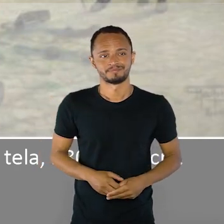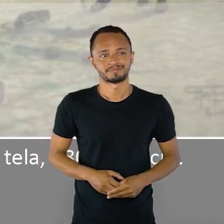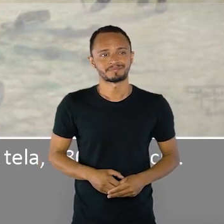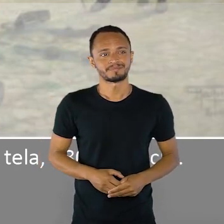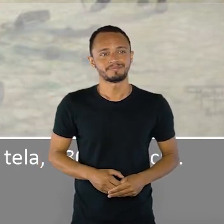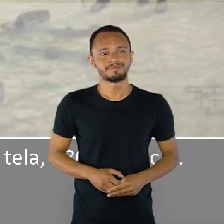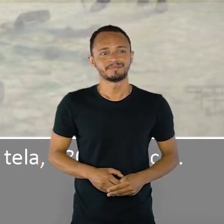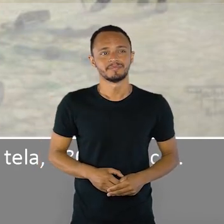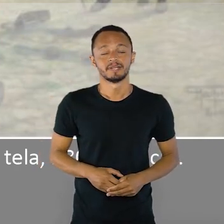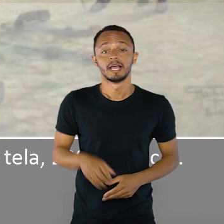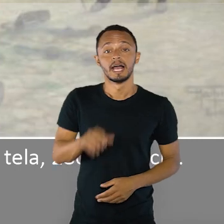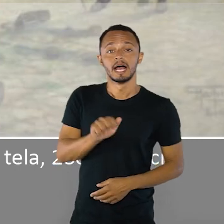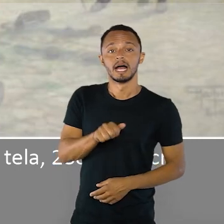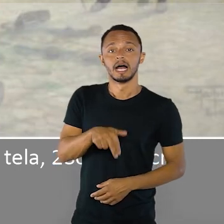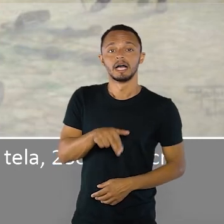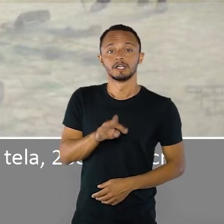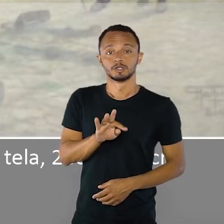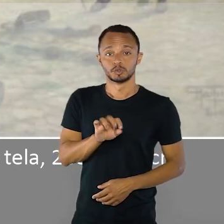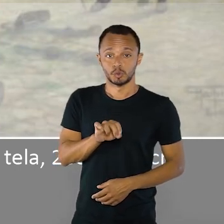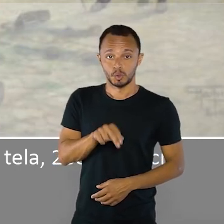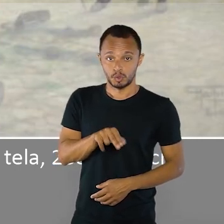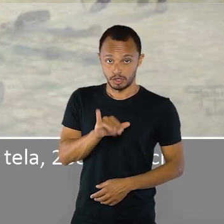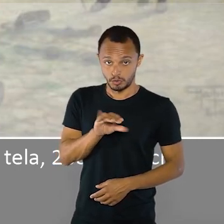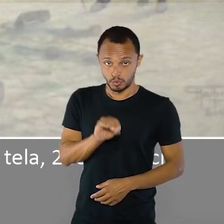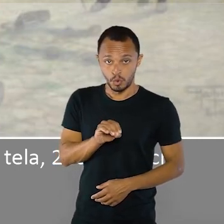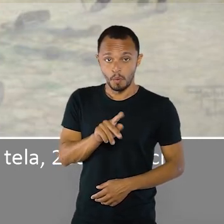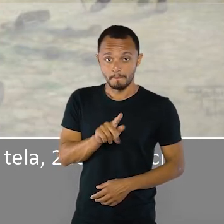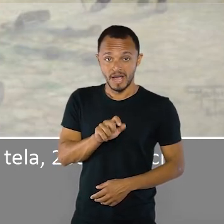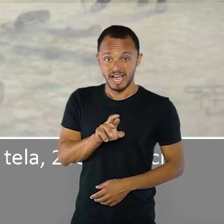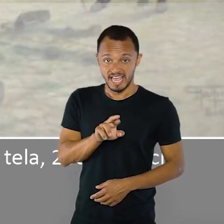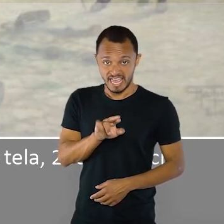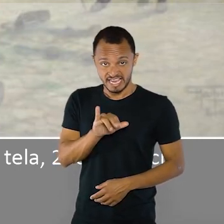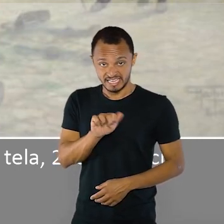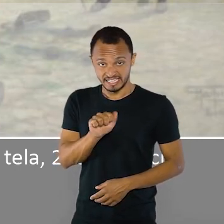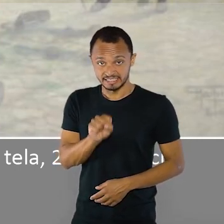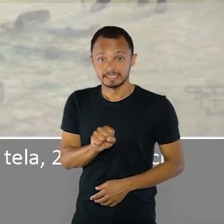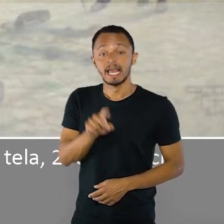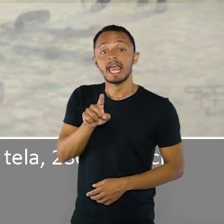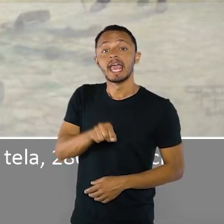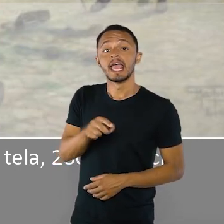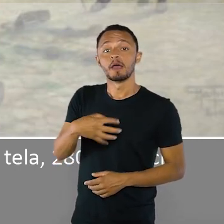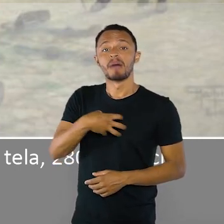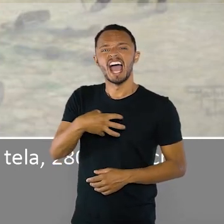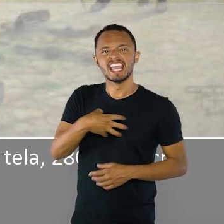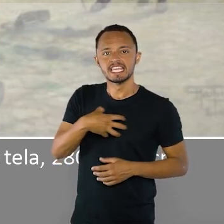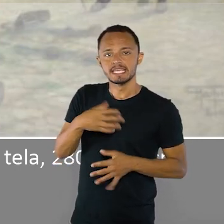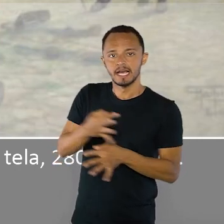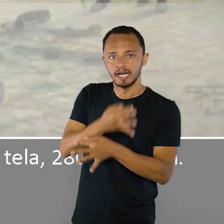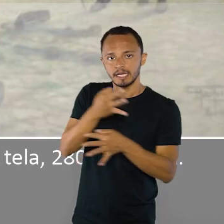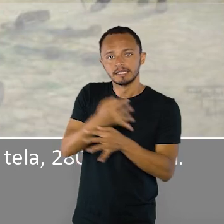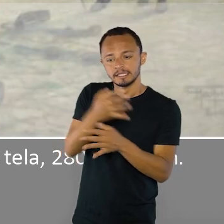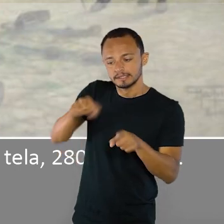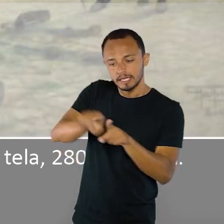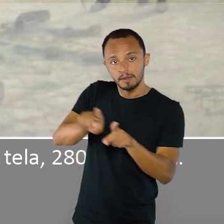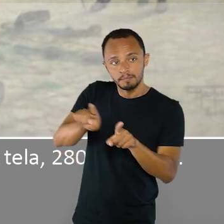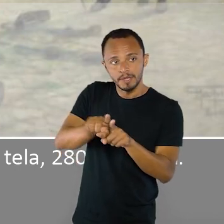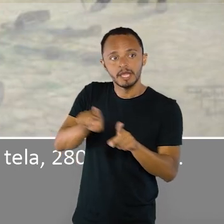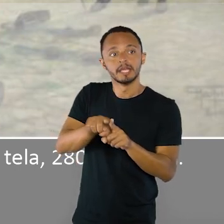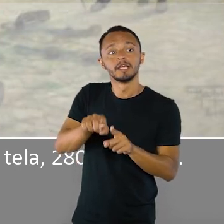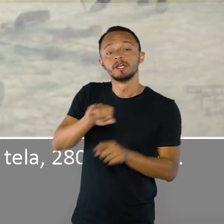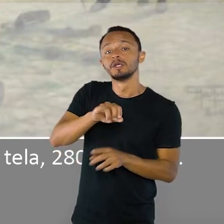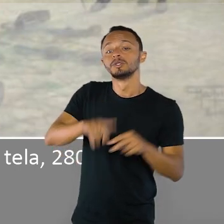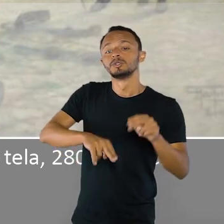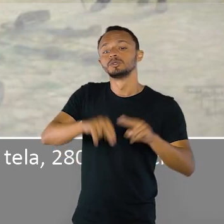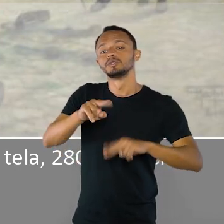Filipa, mas Antônio Parreiras representando uma cena da independência na Bahia, aqui um evento ocorrido em junho de